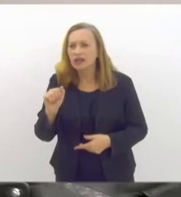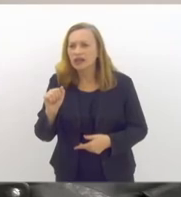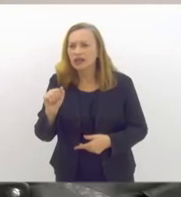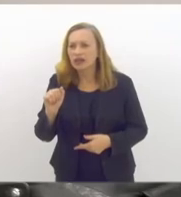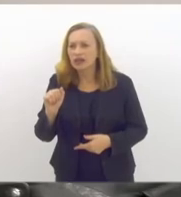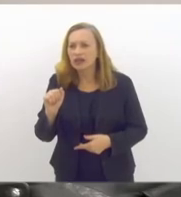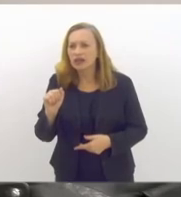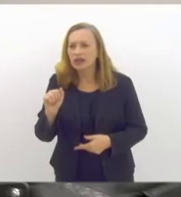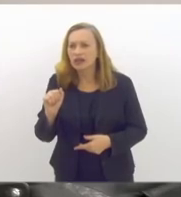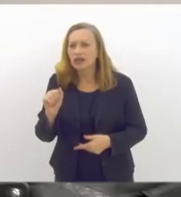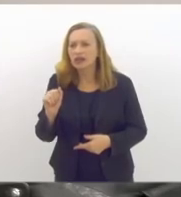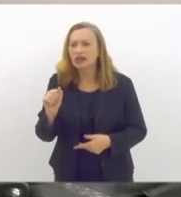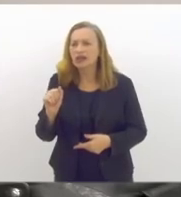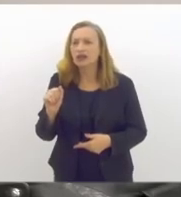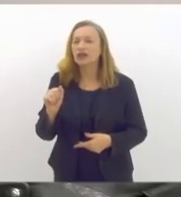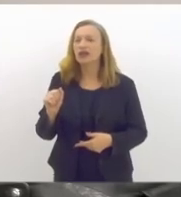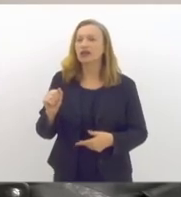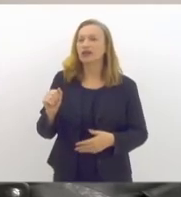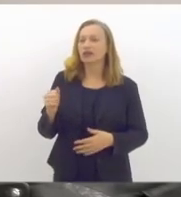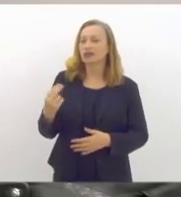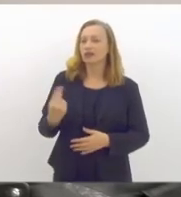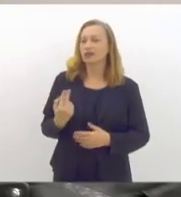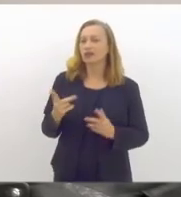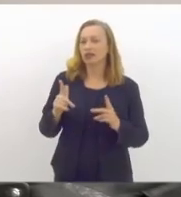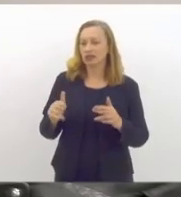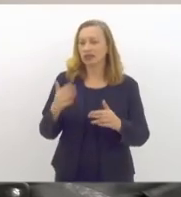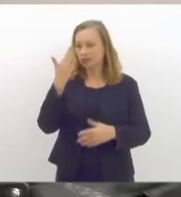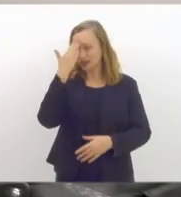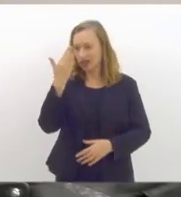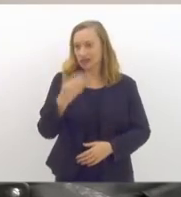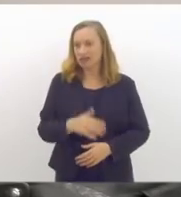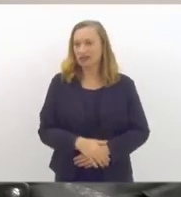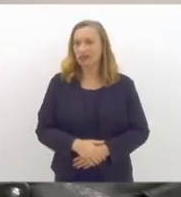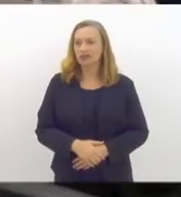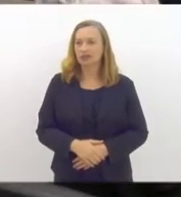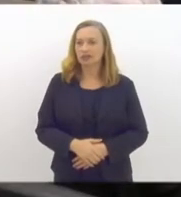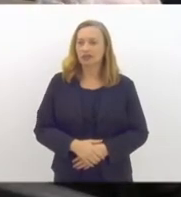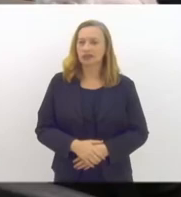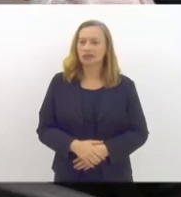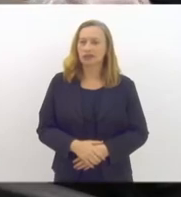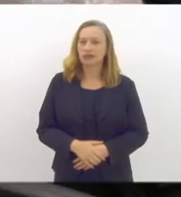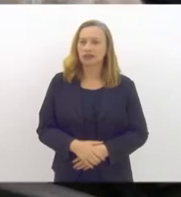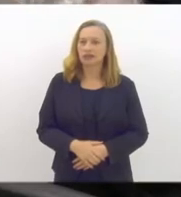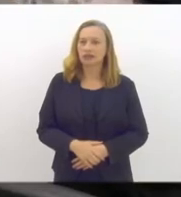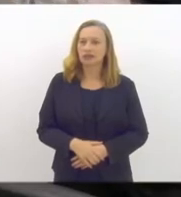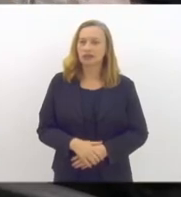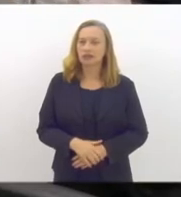Tá, é minha chará. Então, tá, muito obrigada.